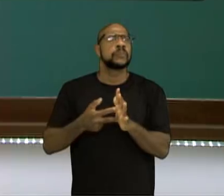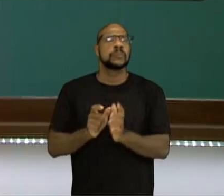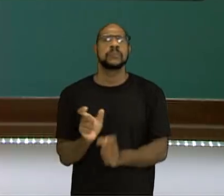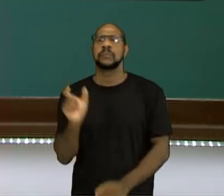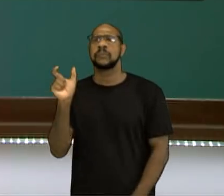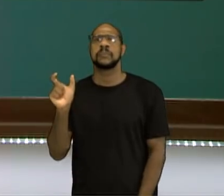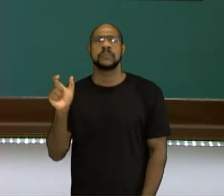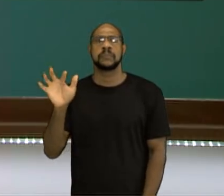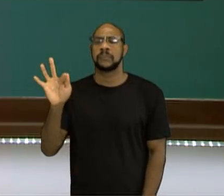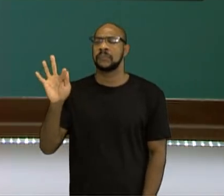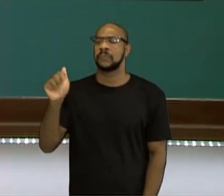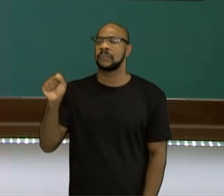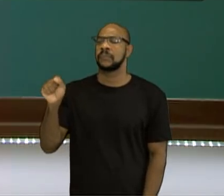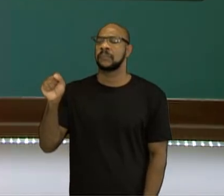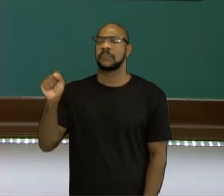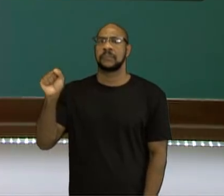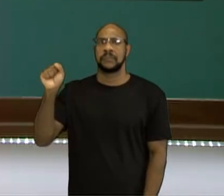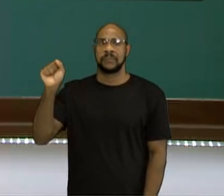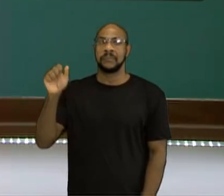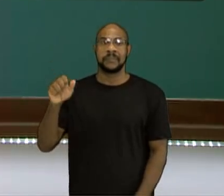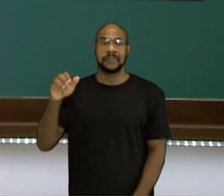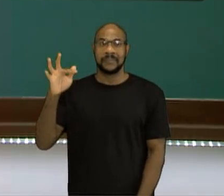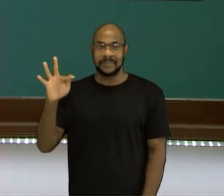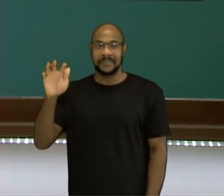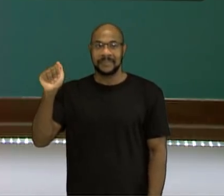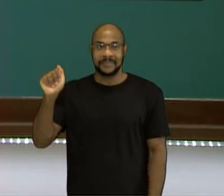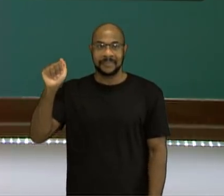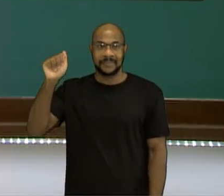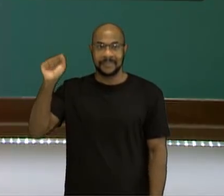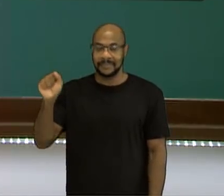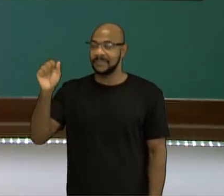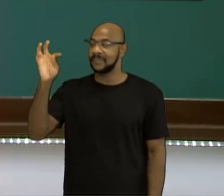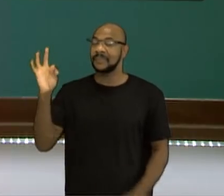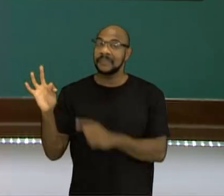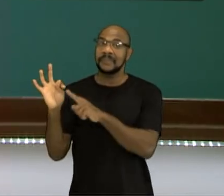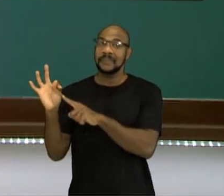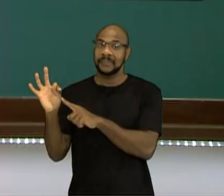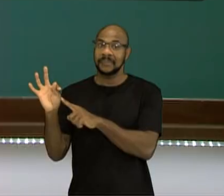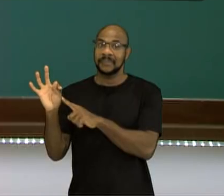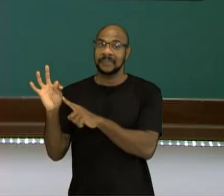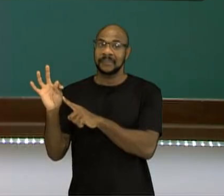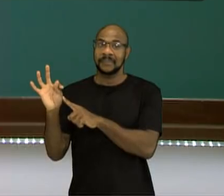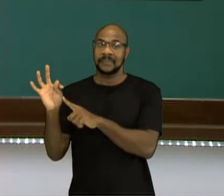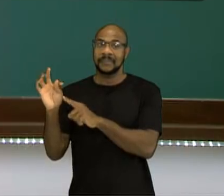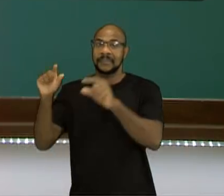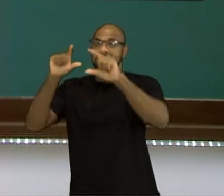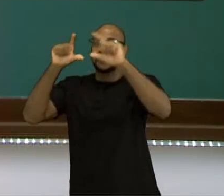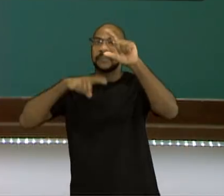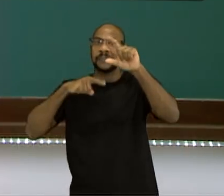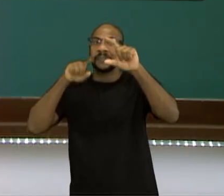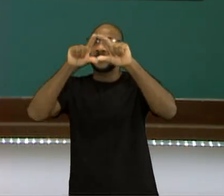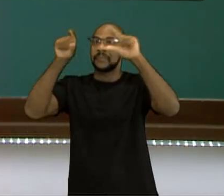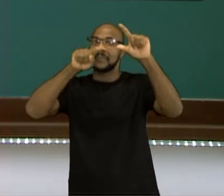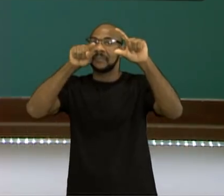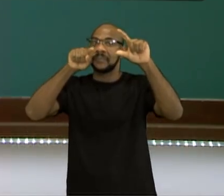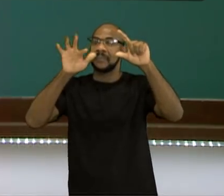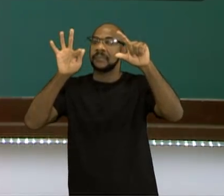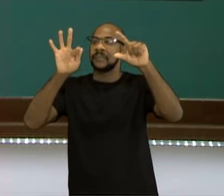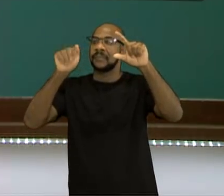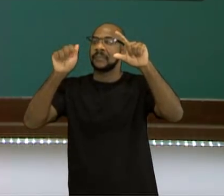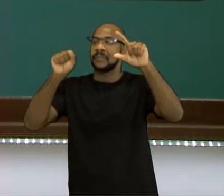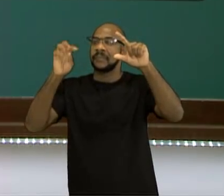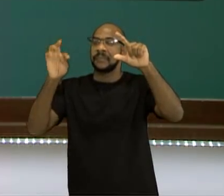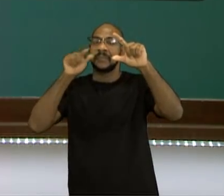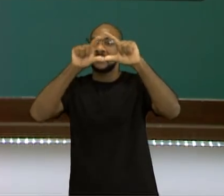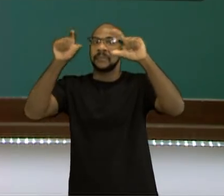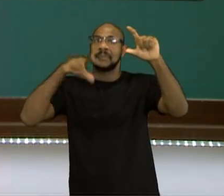a palavra fast? Cuidado com essa palavra no trecho acima. A palavra fast, ela tem várias traduções,